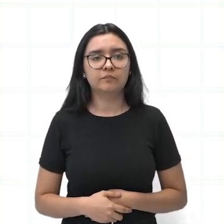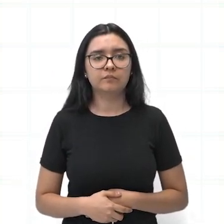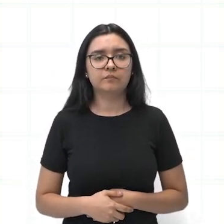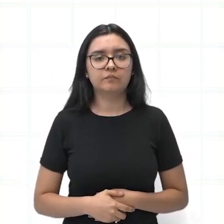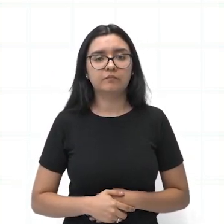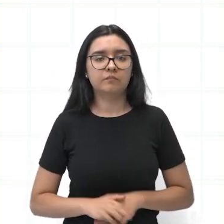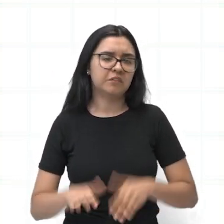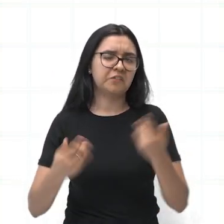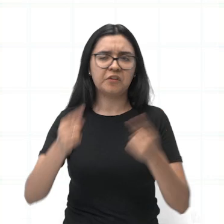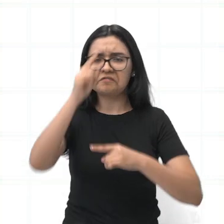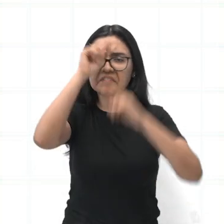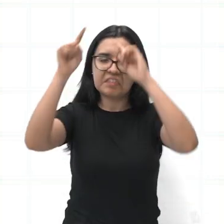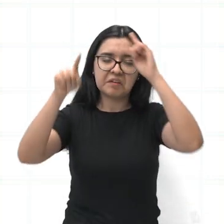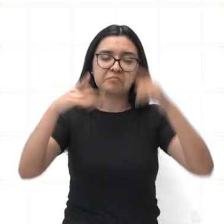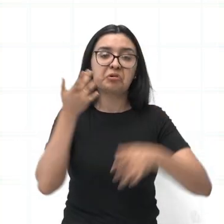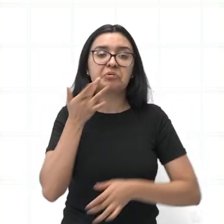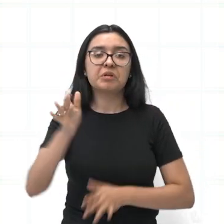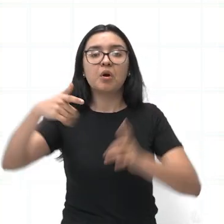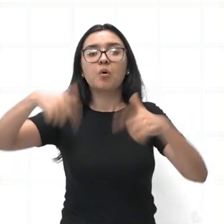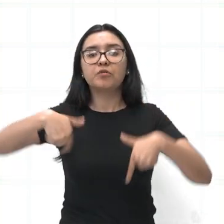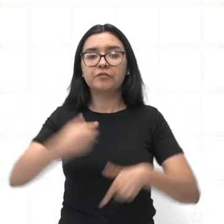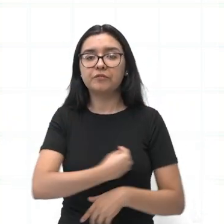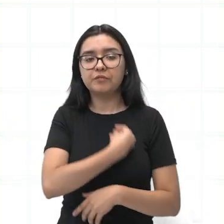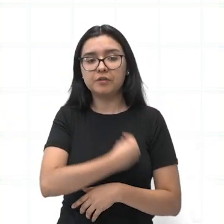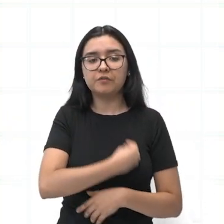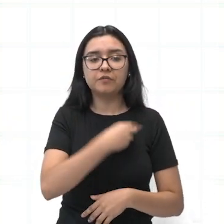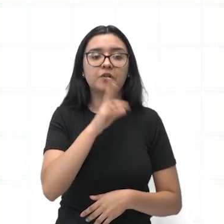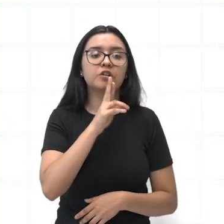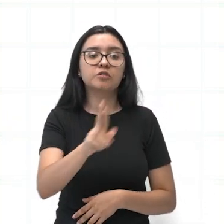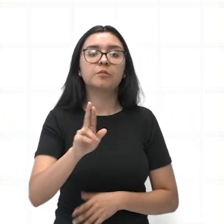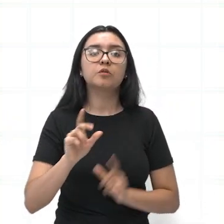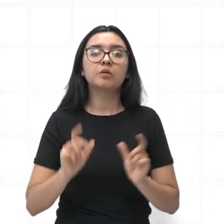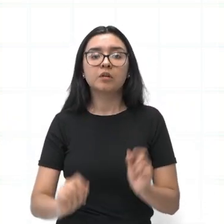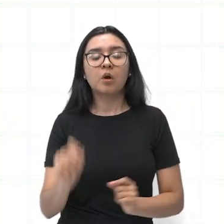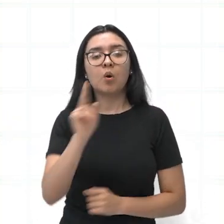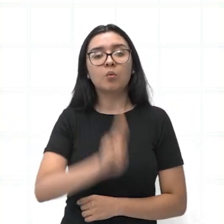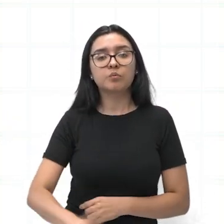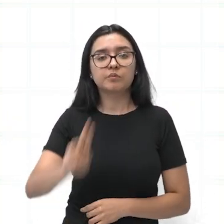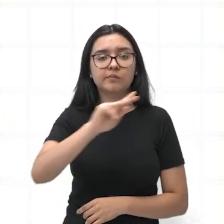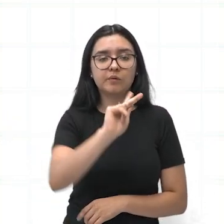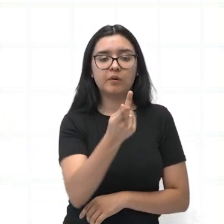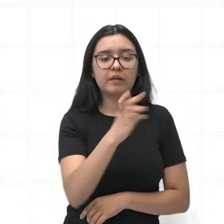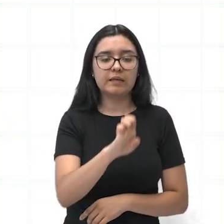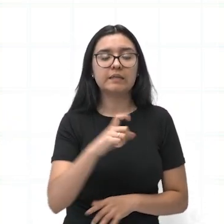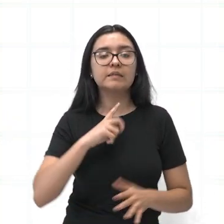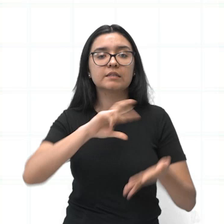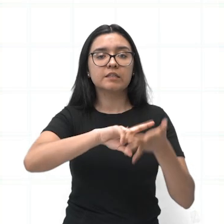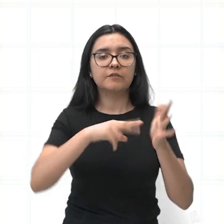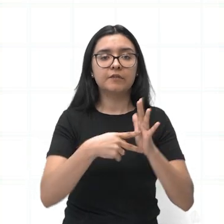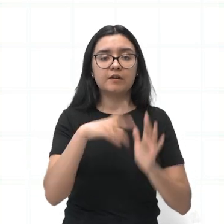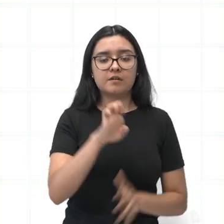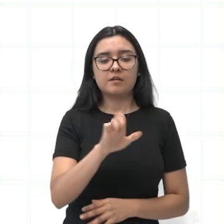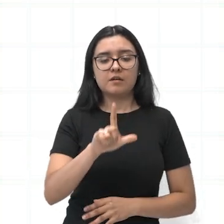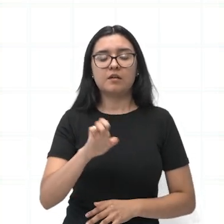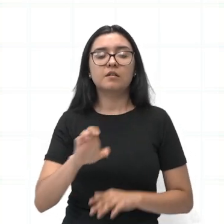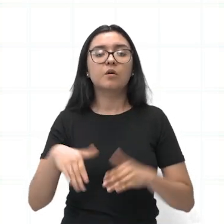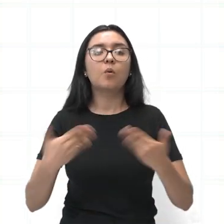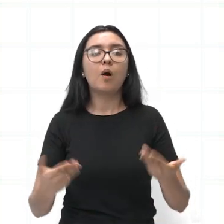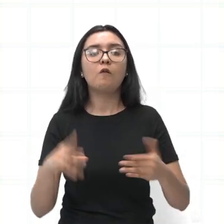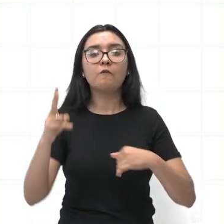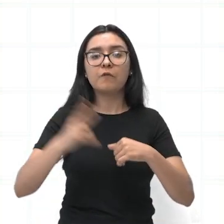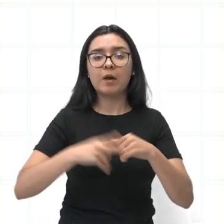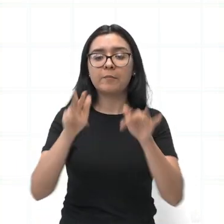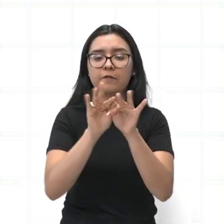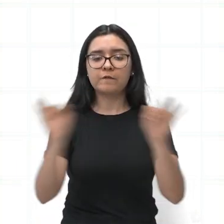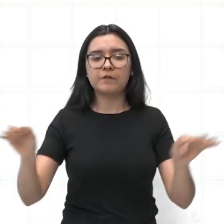ele mora, né? E aí, que eu respondo com he, que é ele. Qual é o verbo da minha frase aqui?